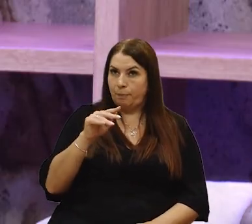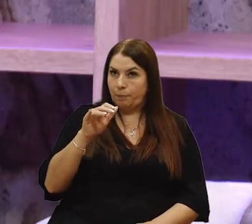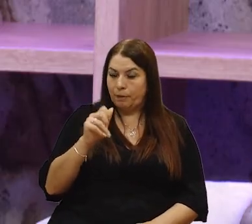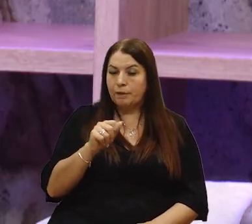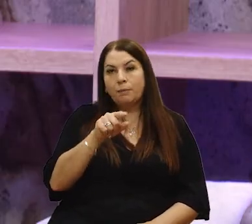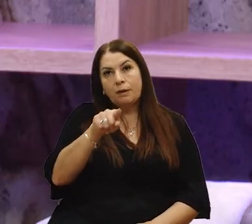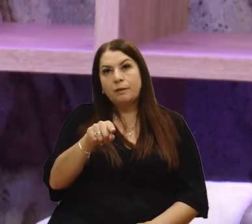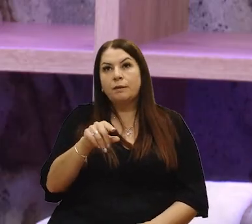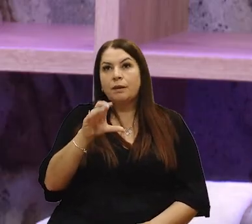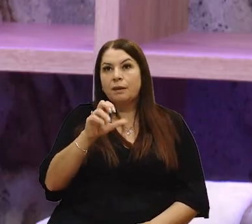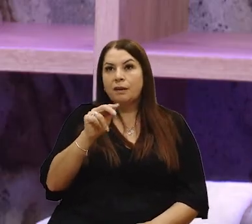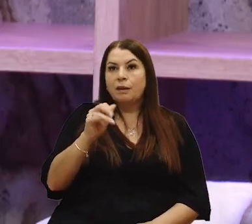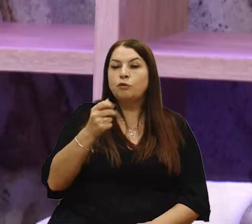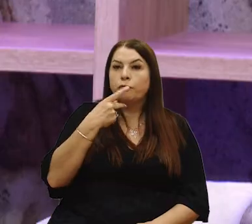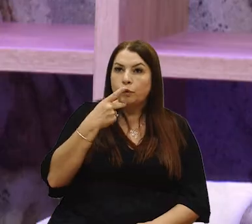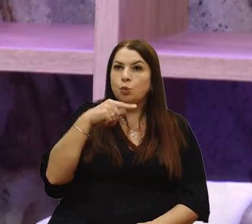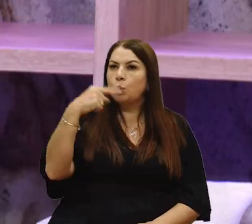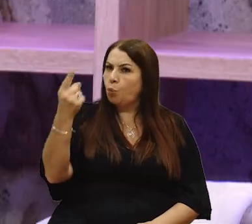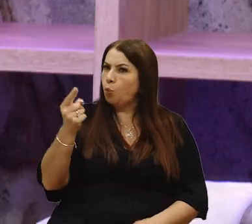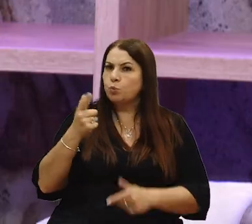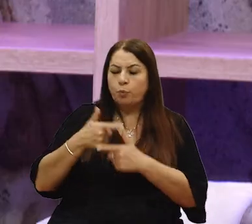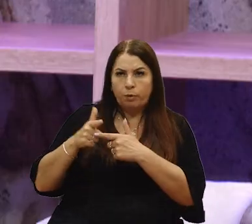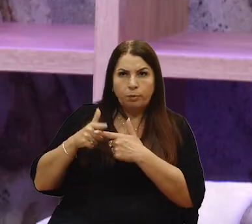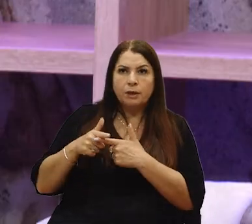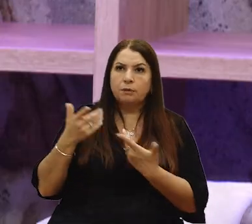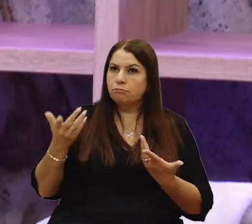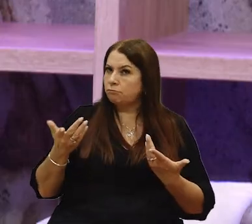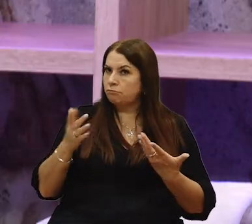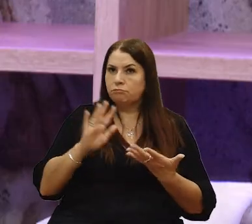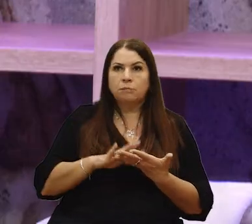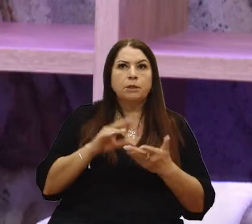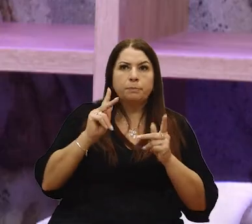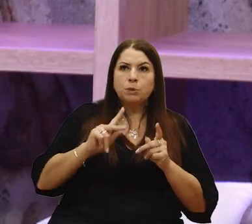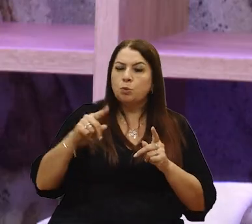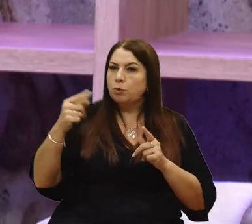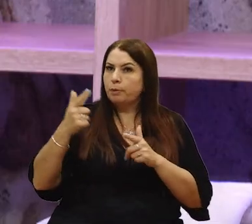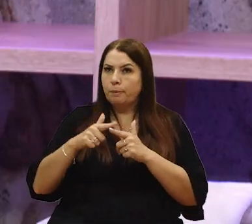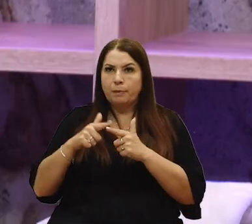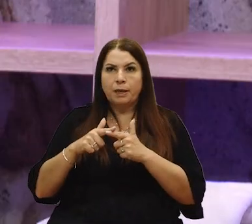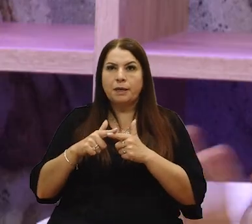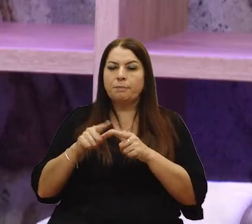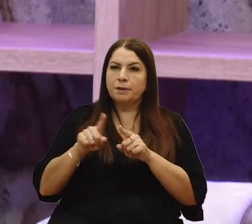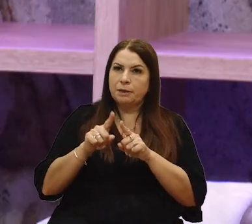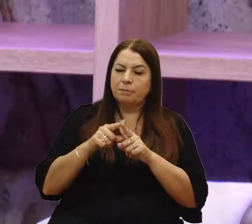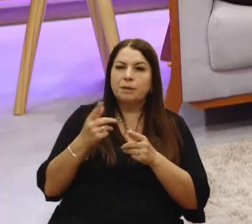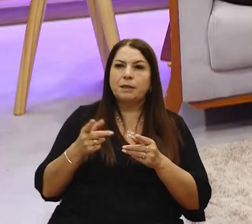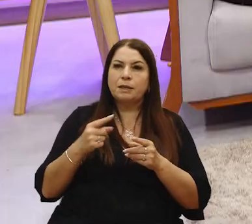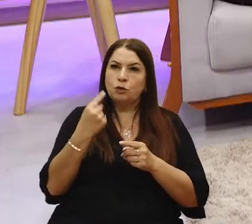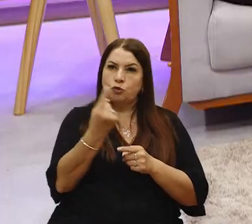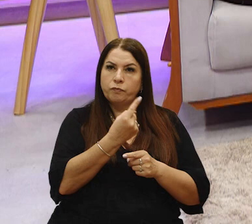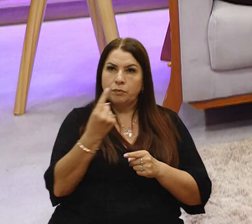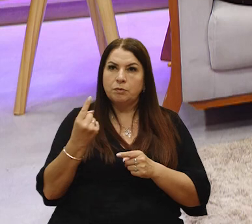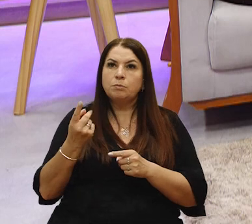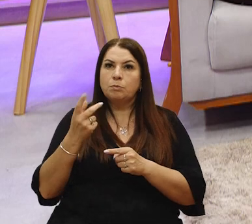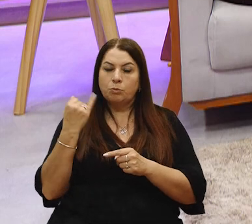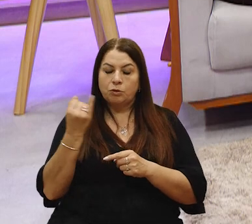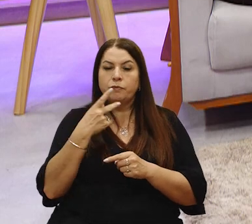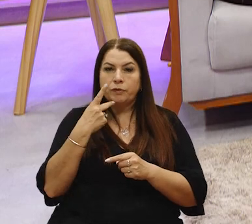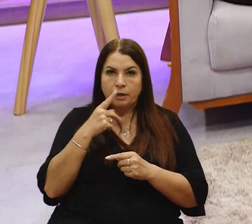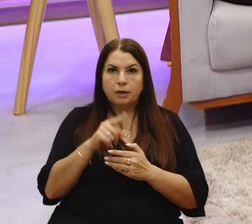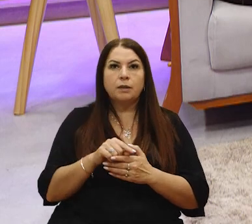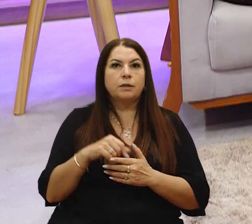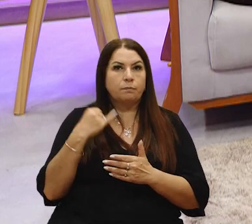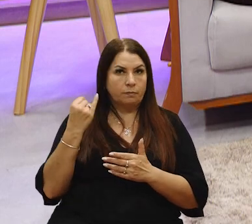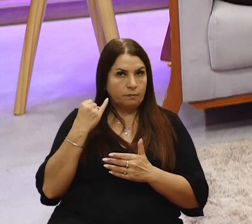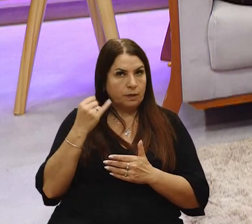termogênica, Que legal. correção de deficiências nutricionais, importantíssimo. Fazer os exames. A gente faz os exames complementares, né, Bru? Solicita, né? A gente Exatamente.